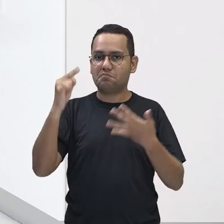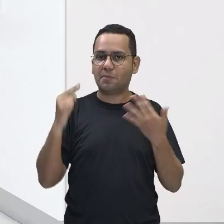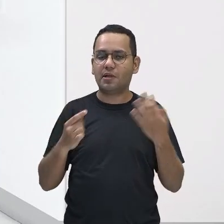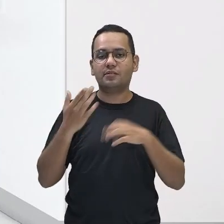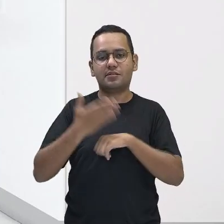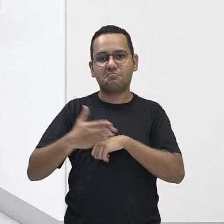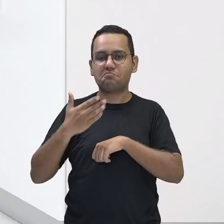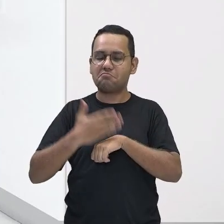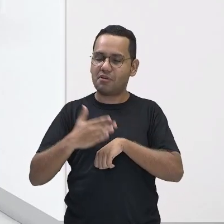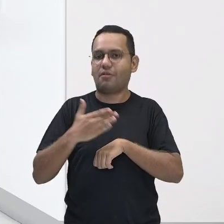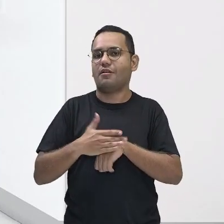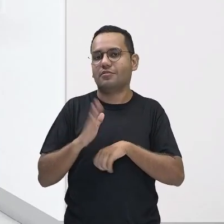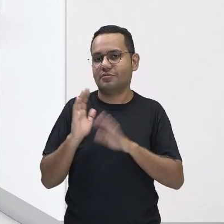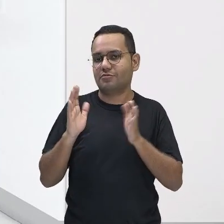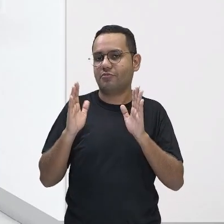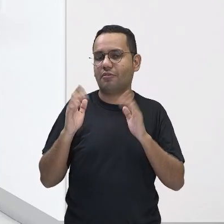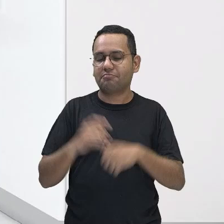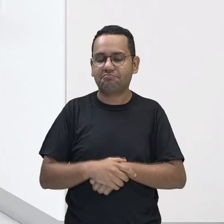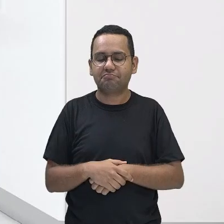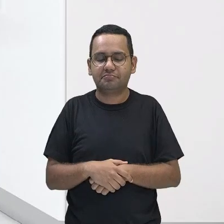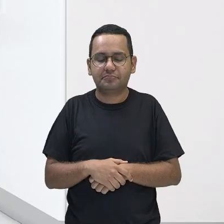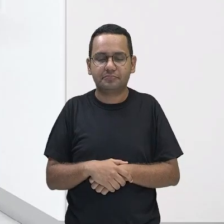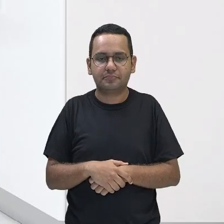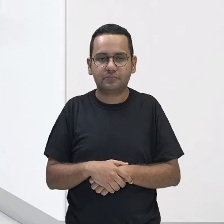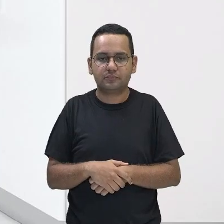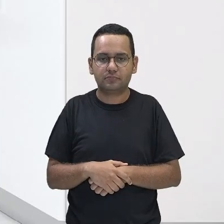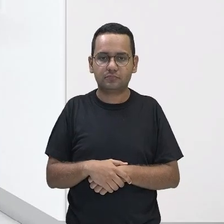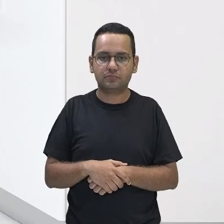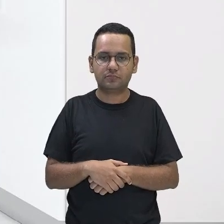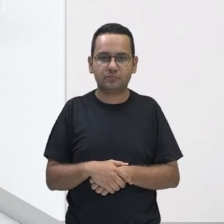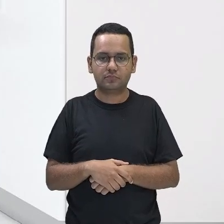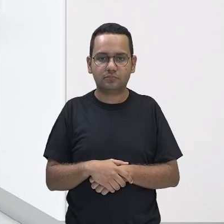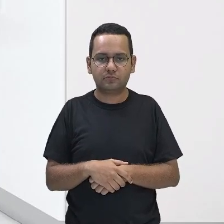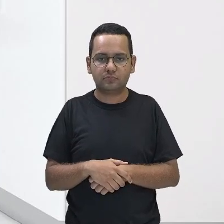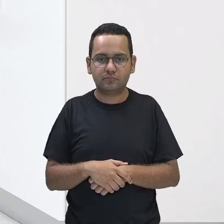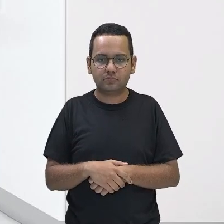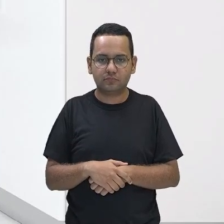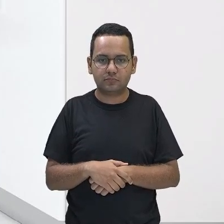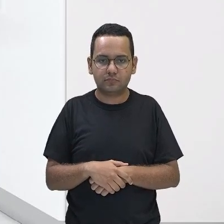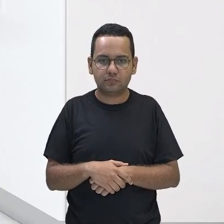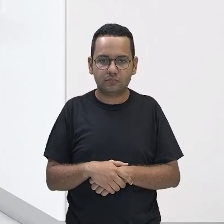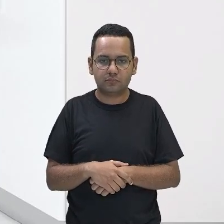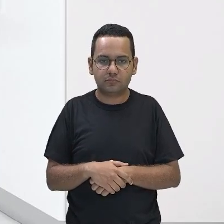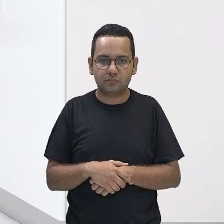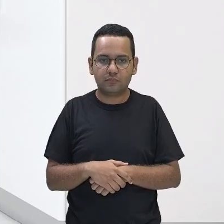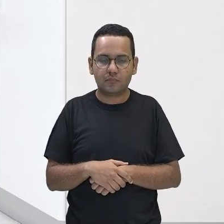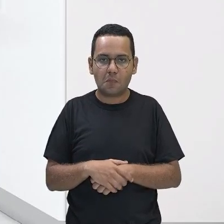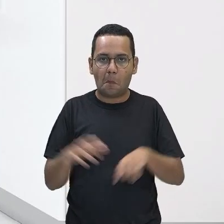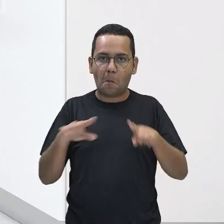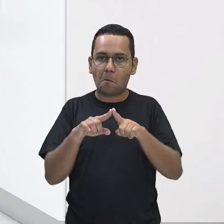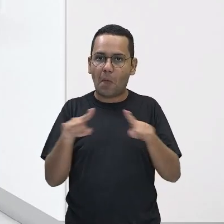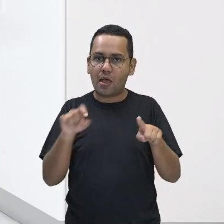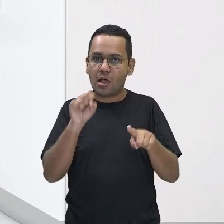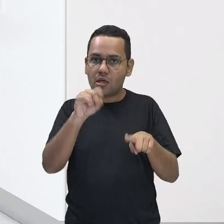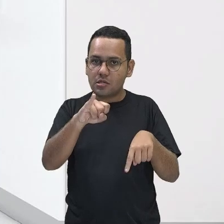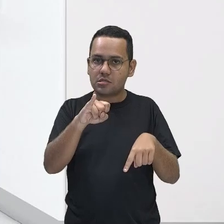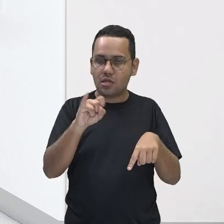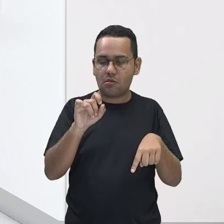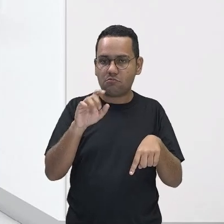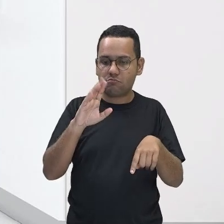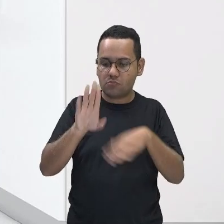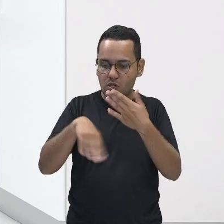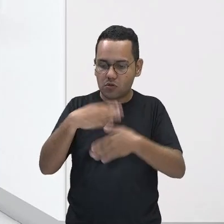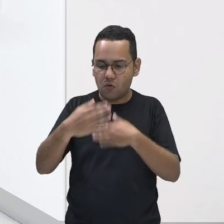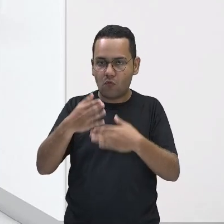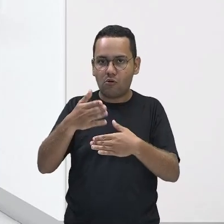aqui que eu acabei de comentar para vocês. Mas aí, quando você avança nessa sua busca pelo conhecimento científico, você